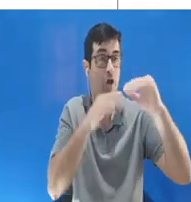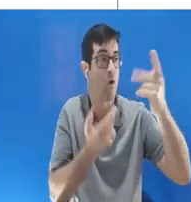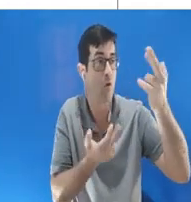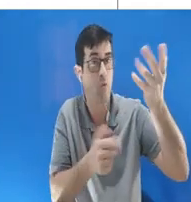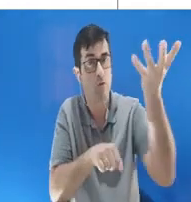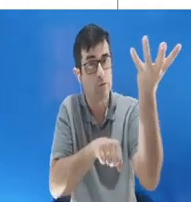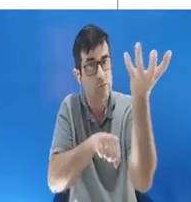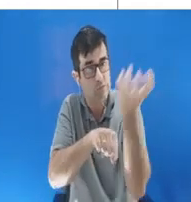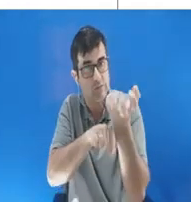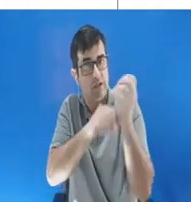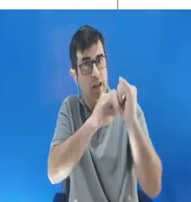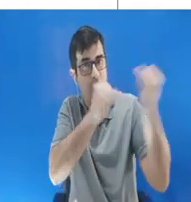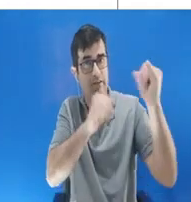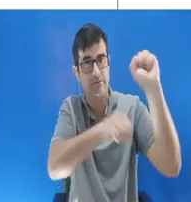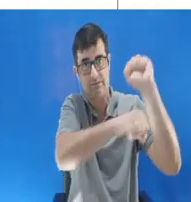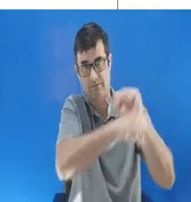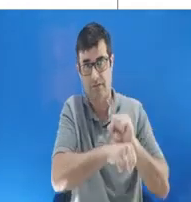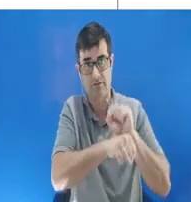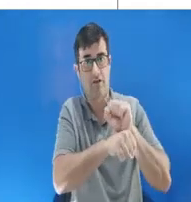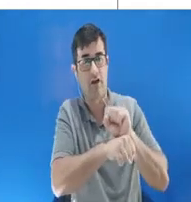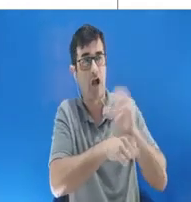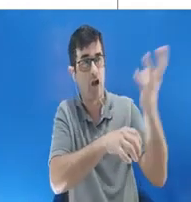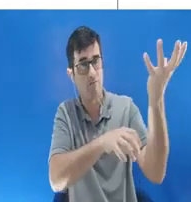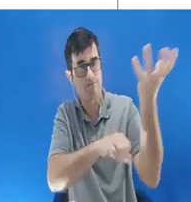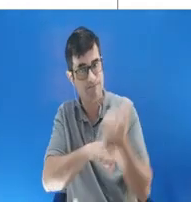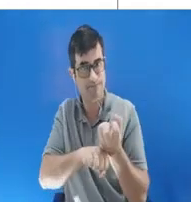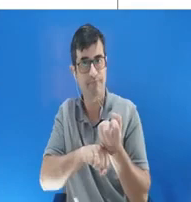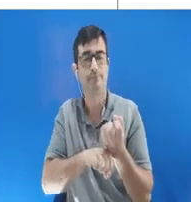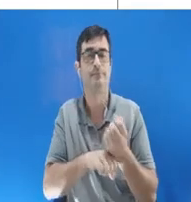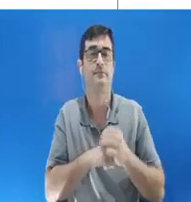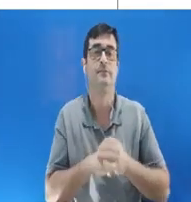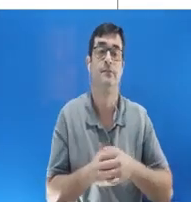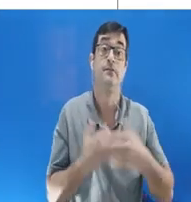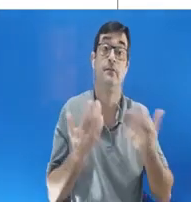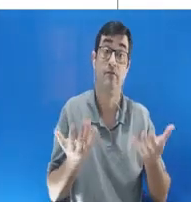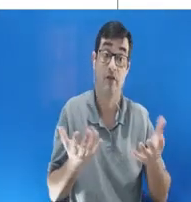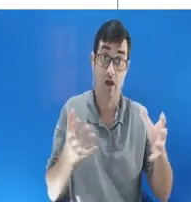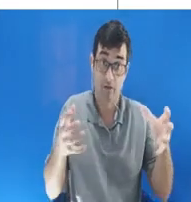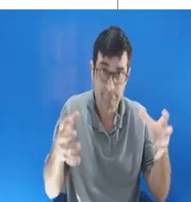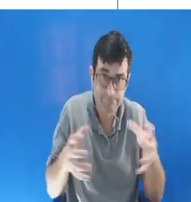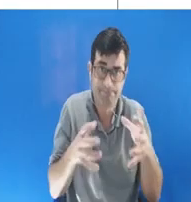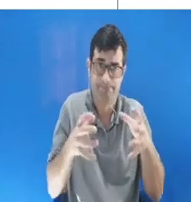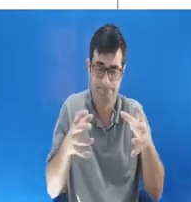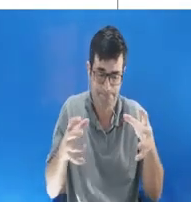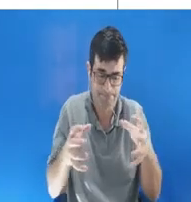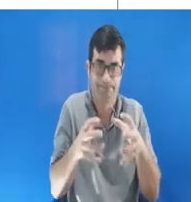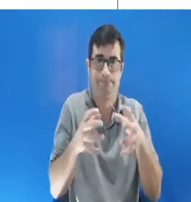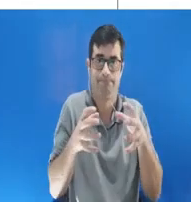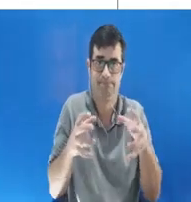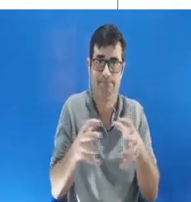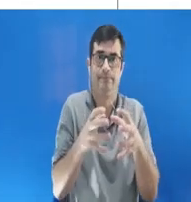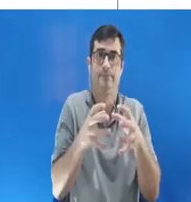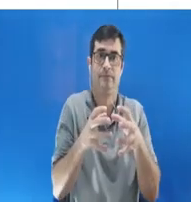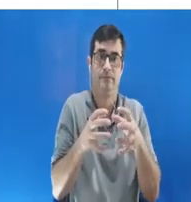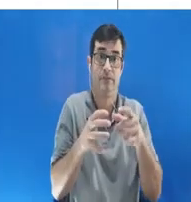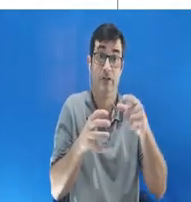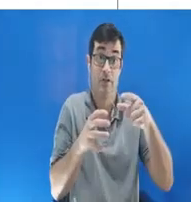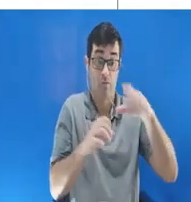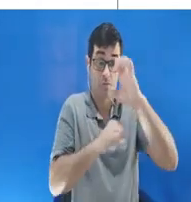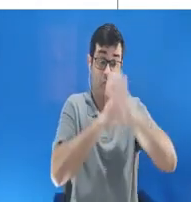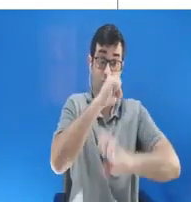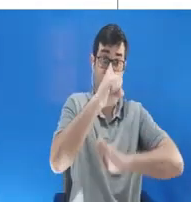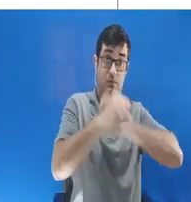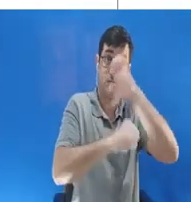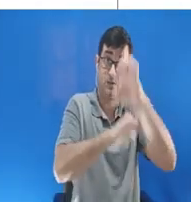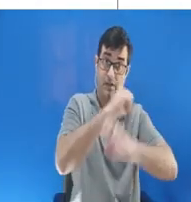atração eletrostática, né? A força eletrostática. Então, vai aumentando essa força e os elétrons vão tender